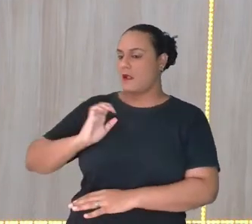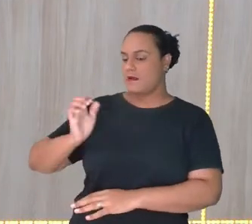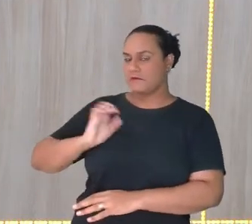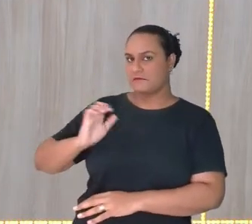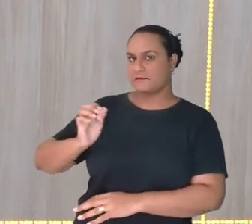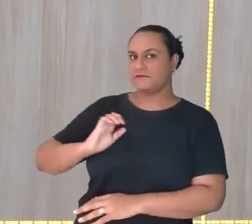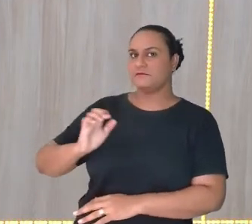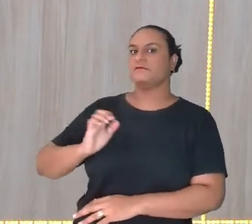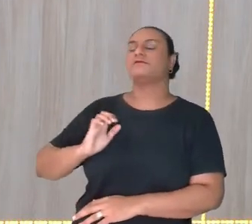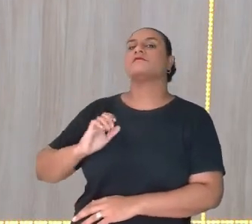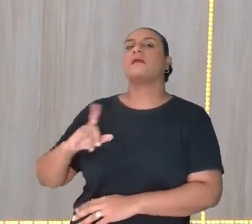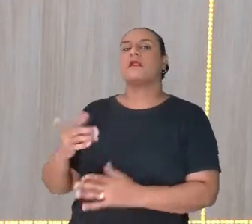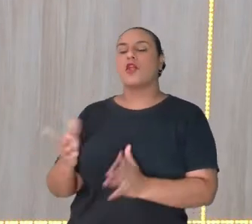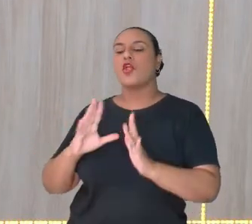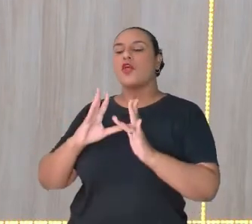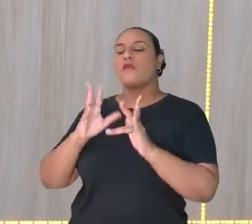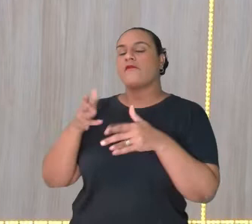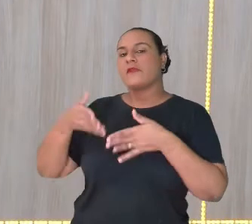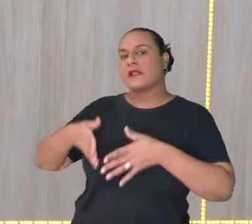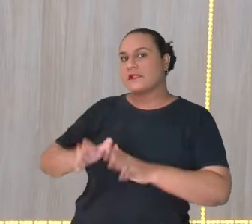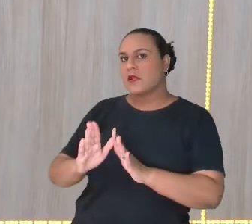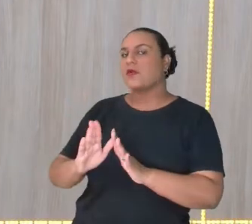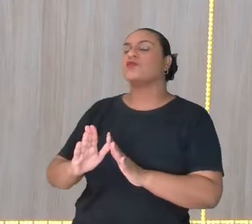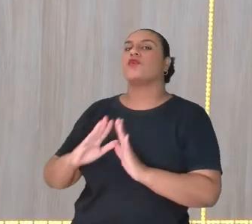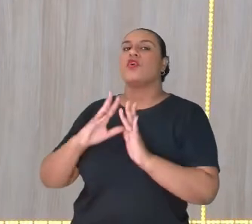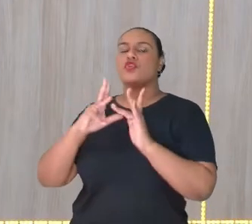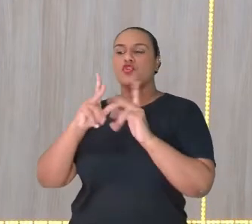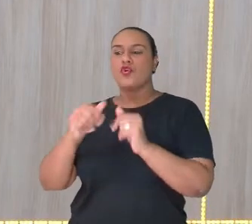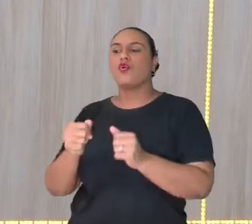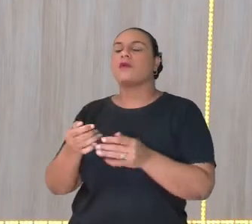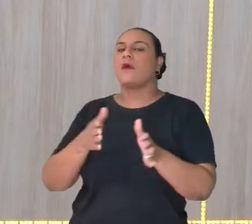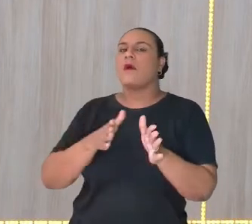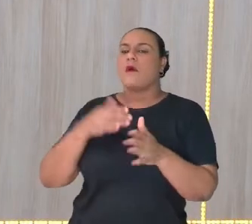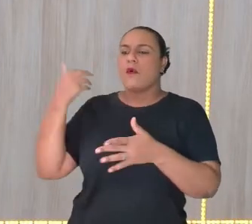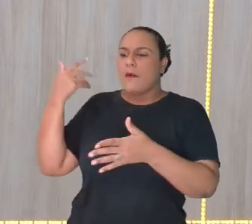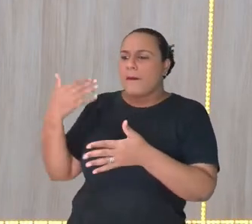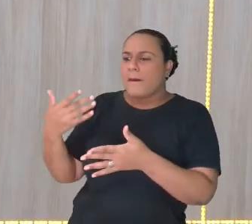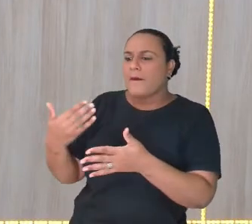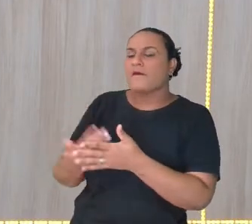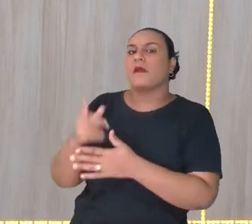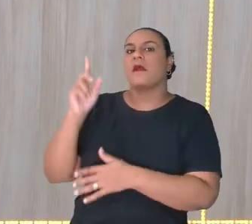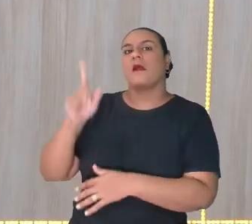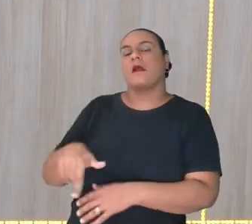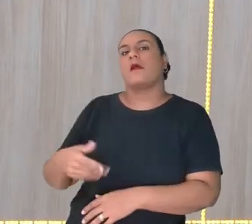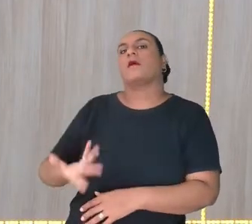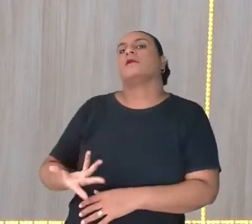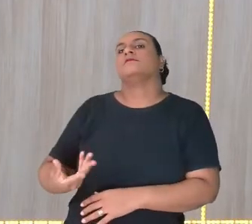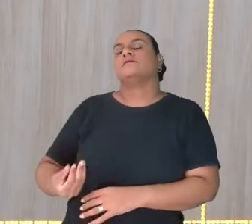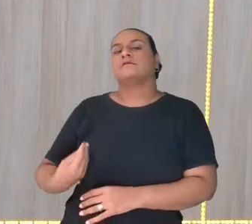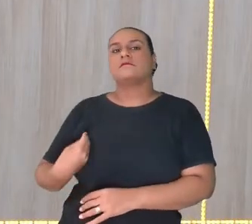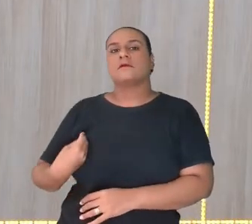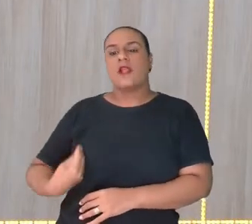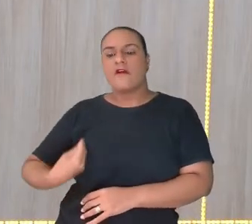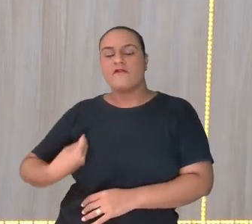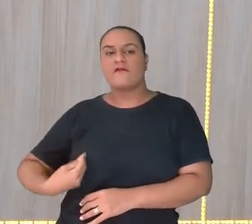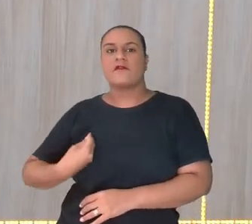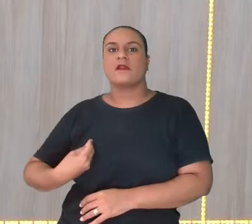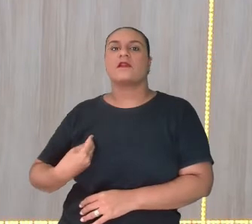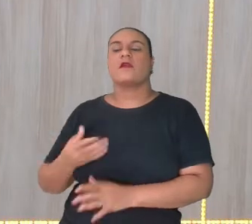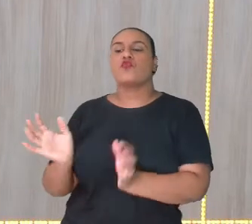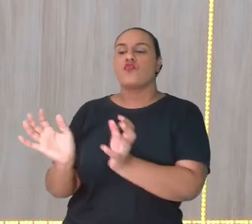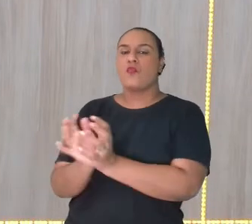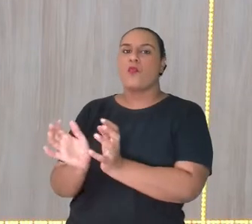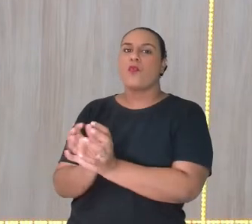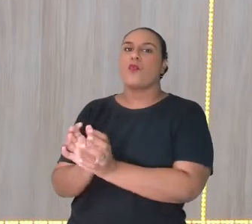toda a sua vida como um nobre, porque a posição social que você ocupa